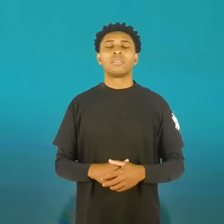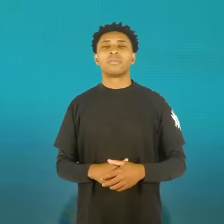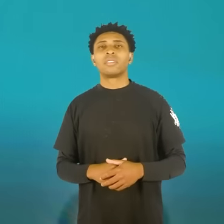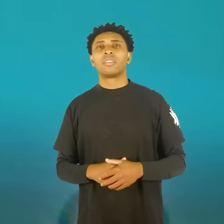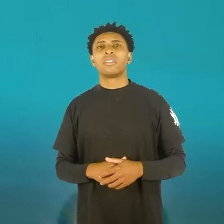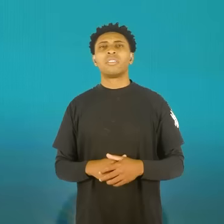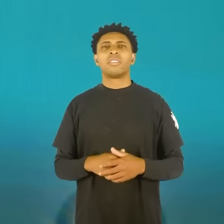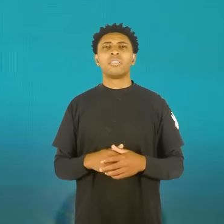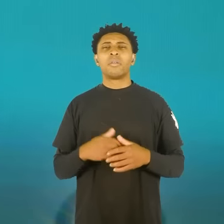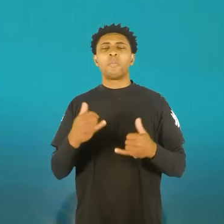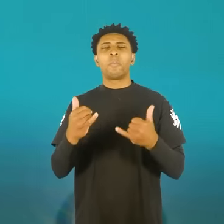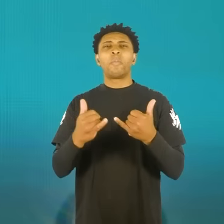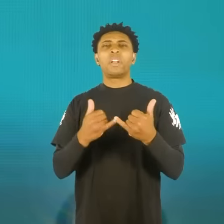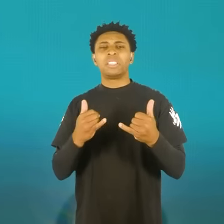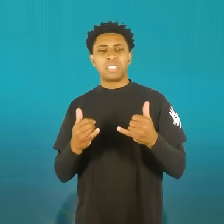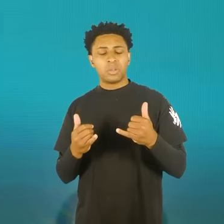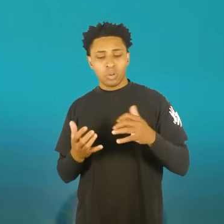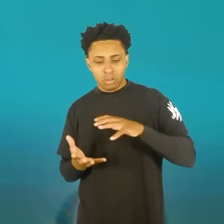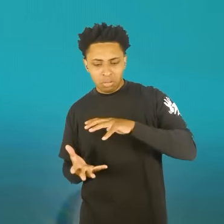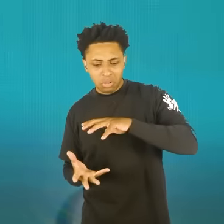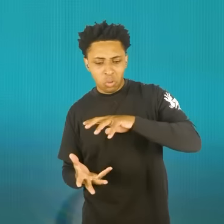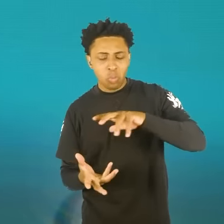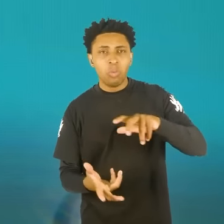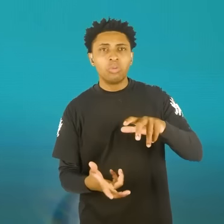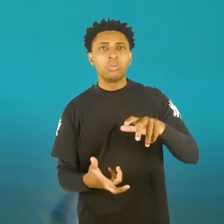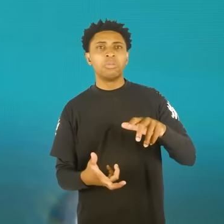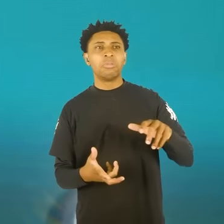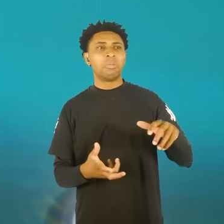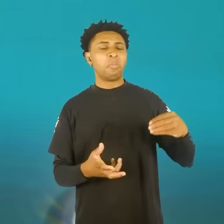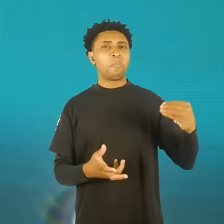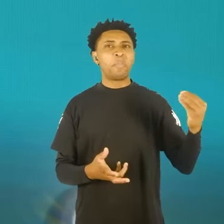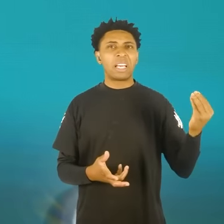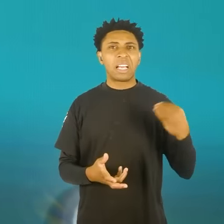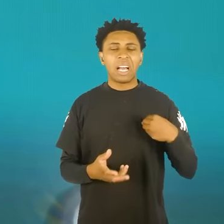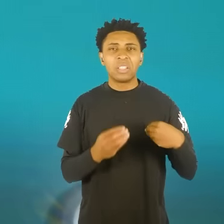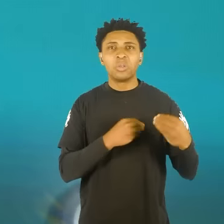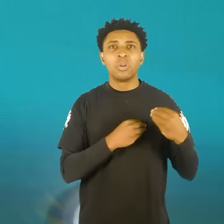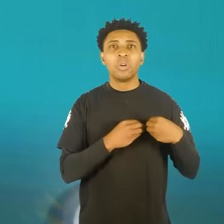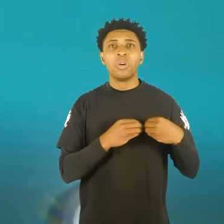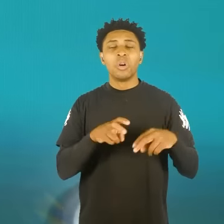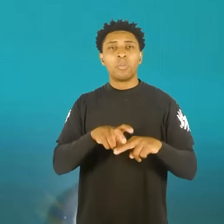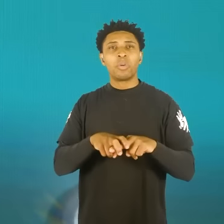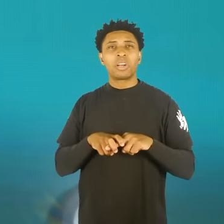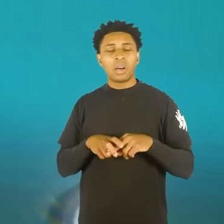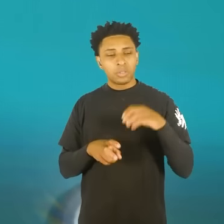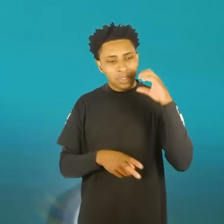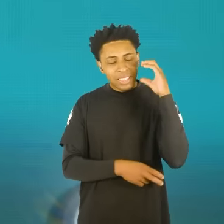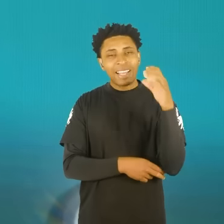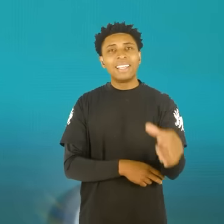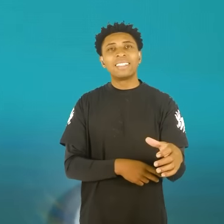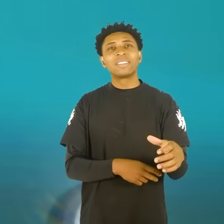infectada de vozes que clamam, mas que não vão nascer mais, porque Caim matou